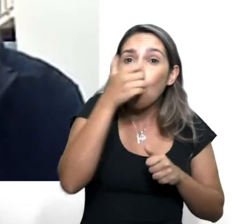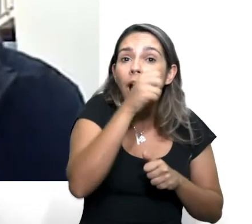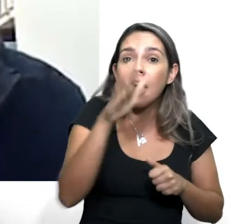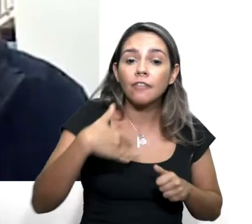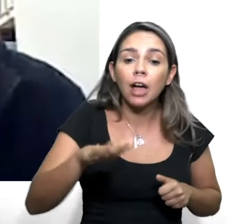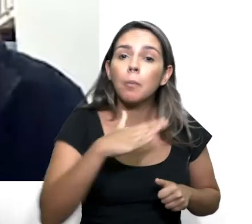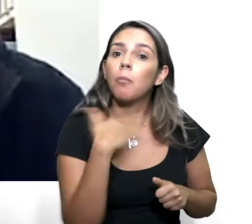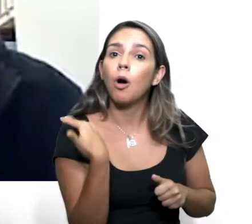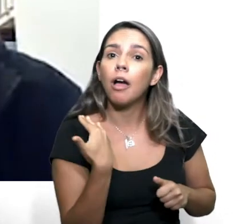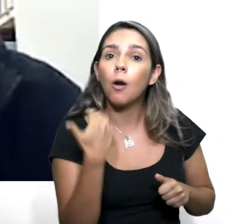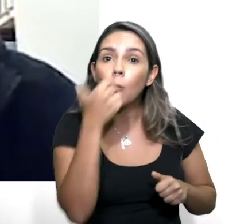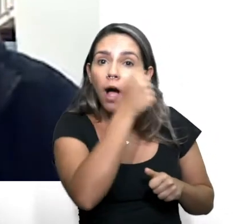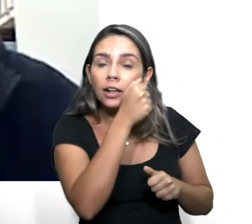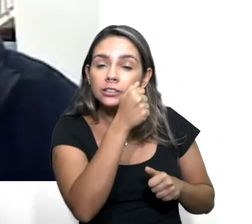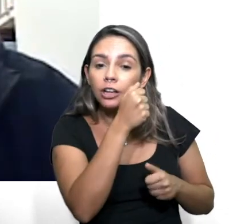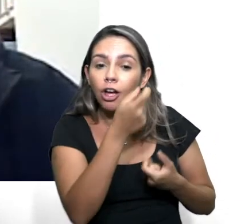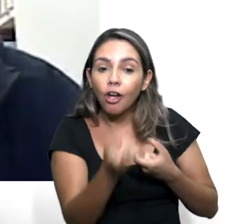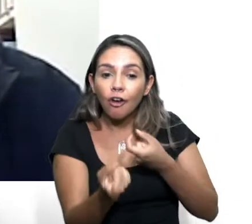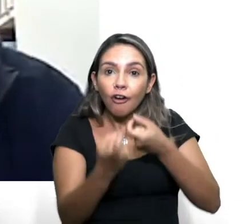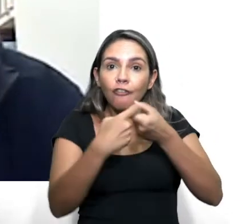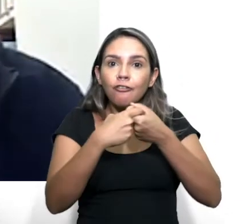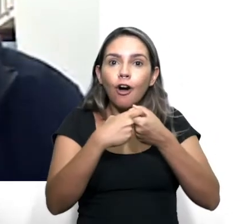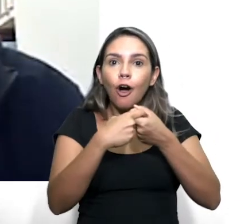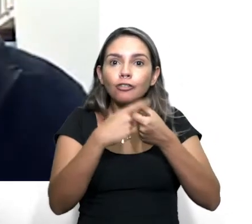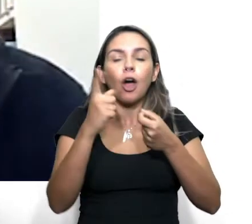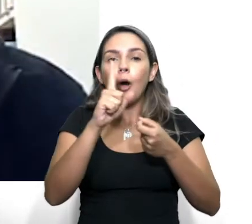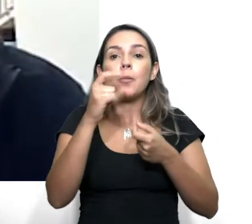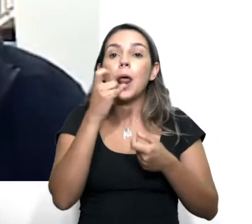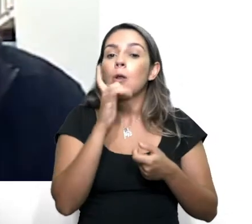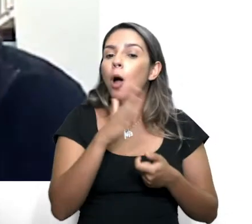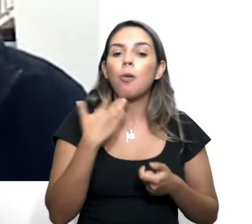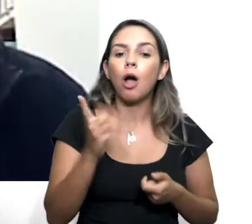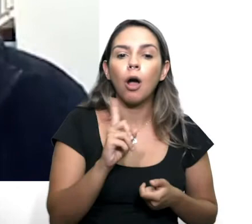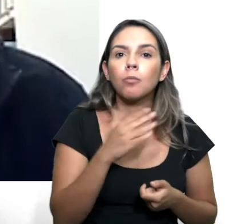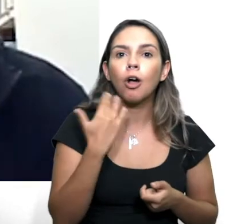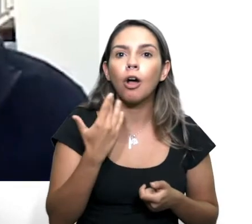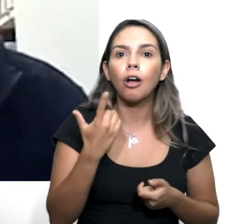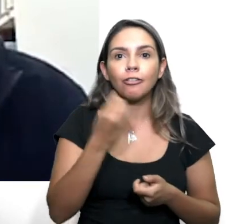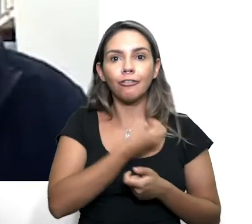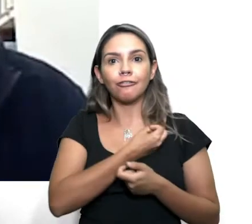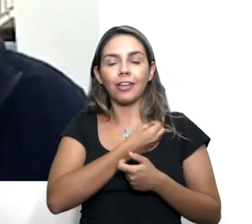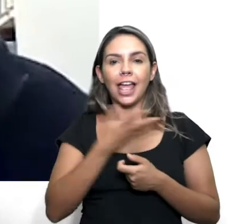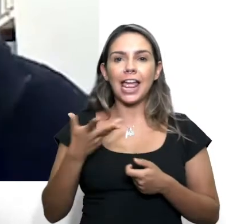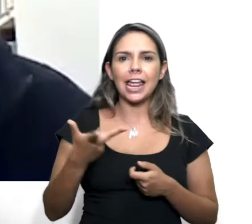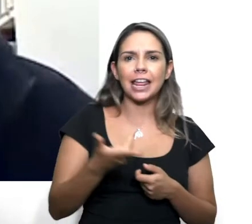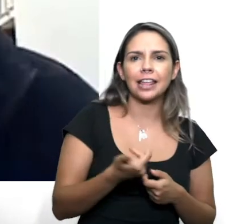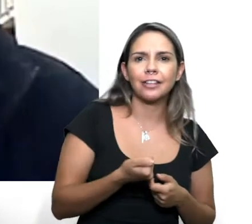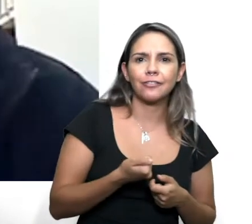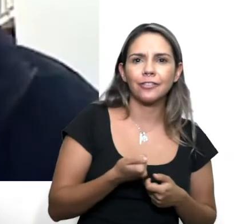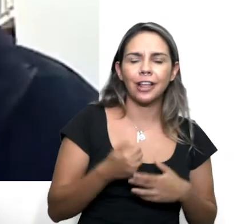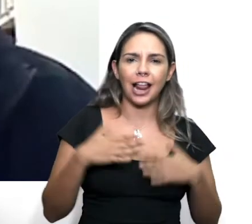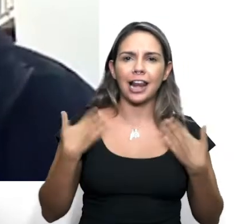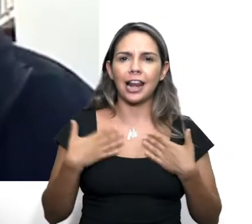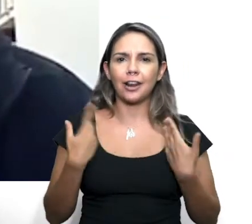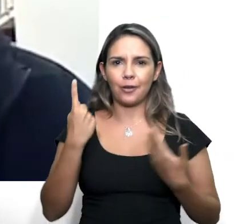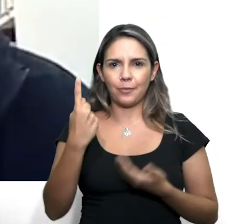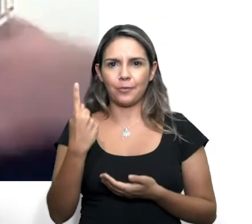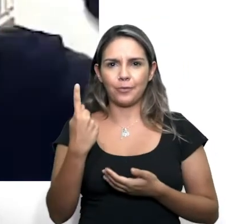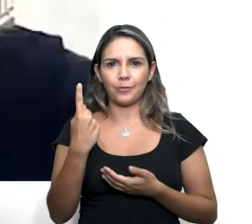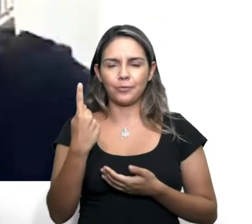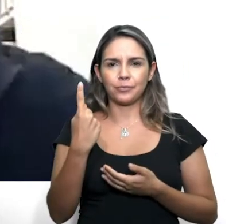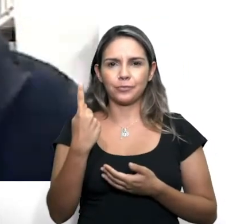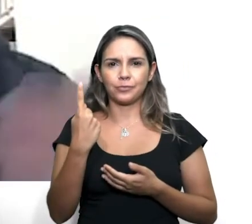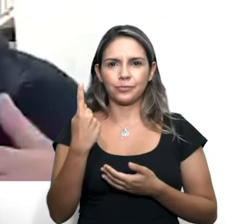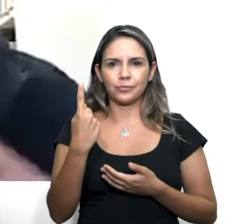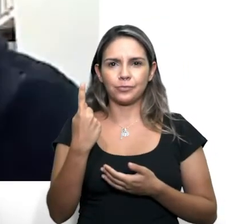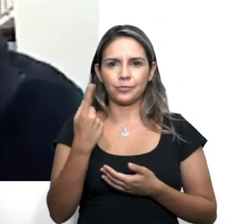morte, regressa à vida com uma alegria incrível, que é incomparavelmente maior do que a alegria de um